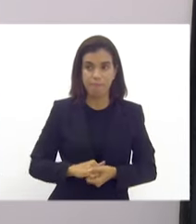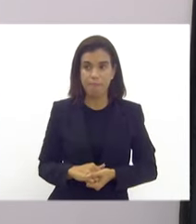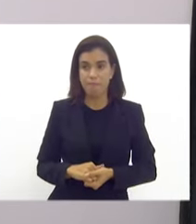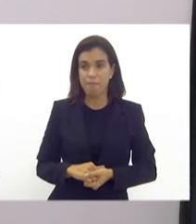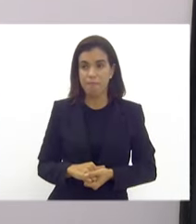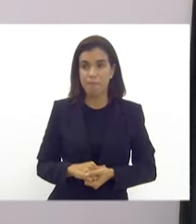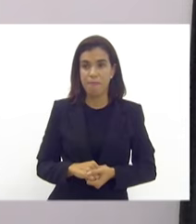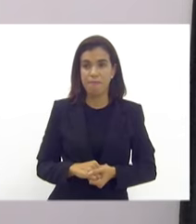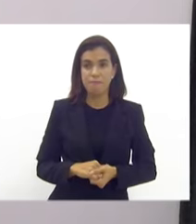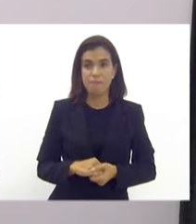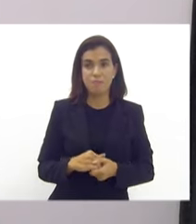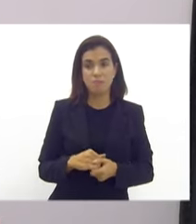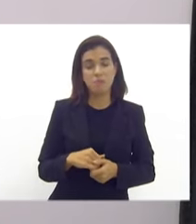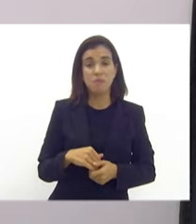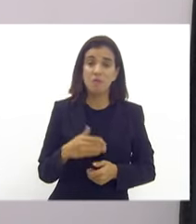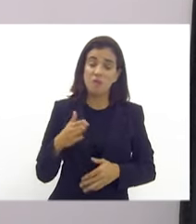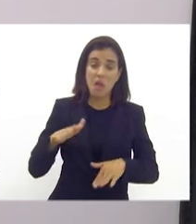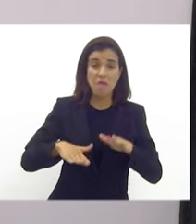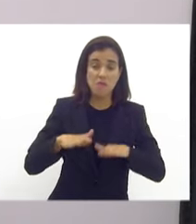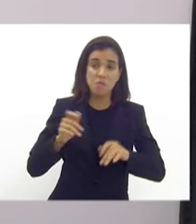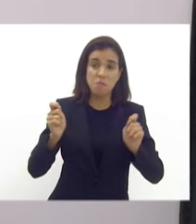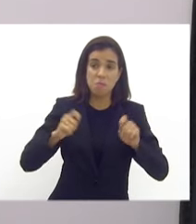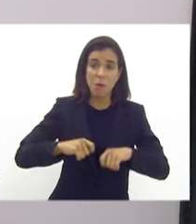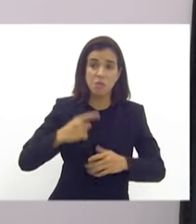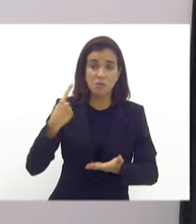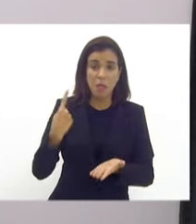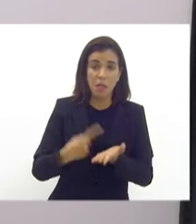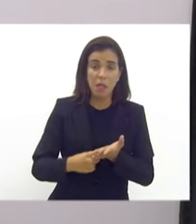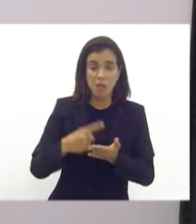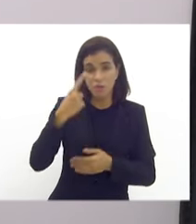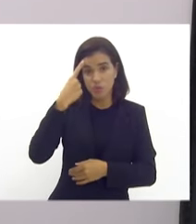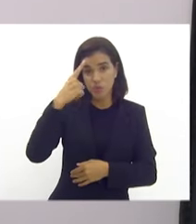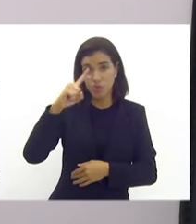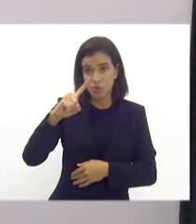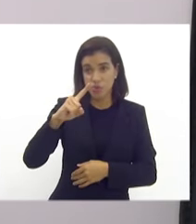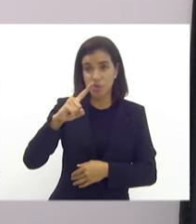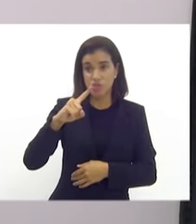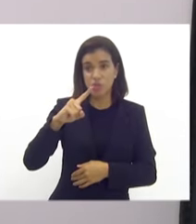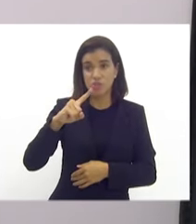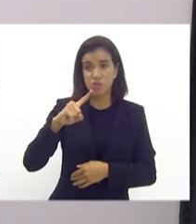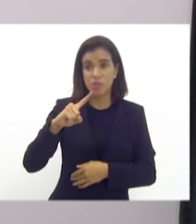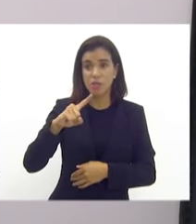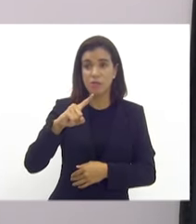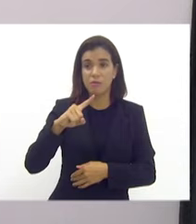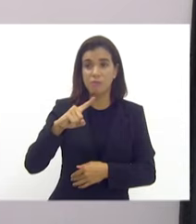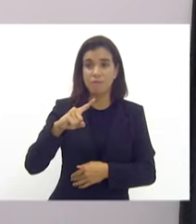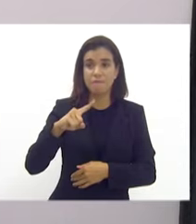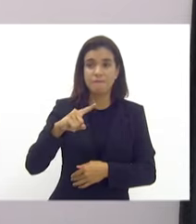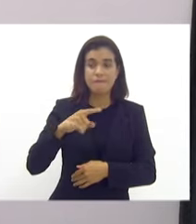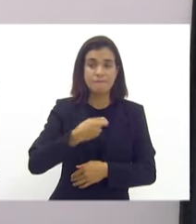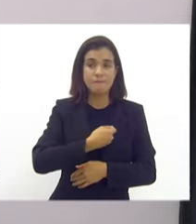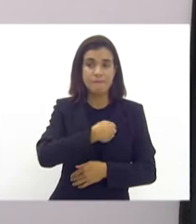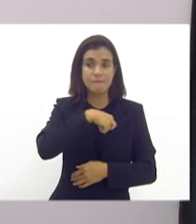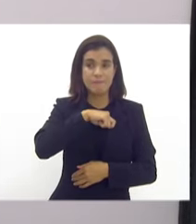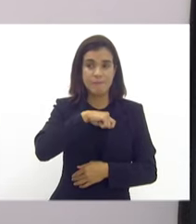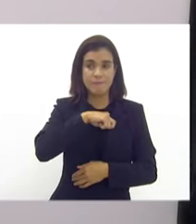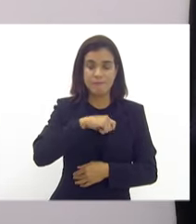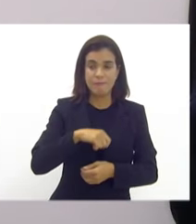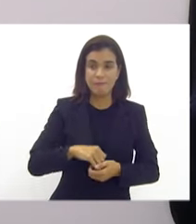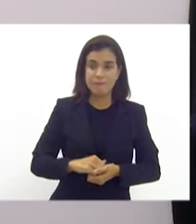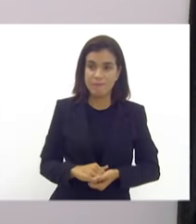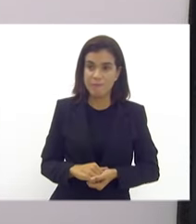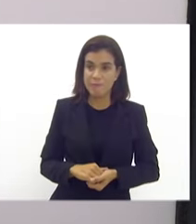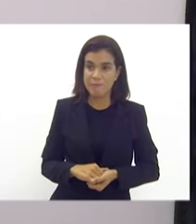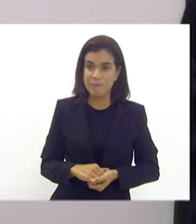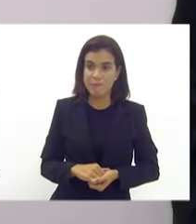alguém poderia marcar uma data todo mundo tá aqui no Rio e a gente combinar uma fiscalização depor do